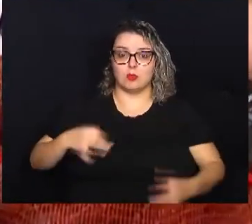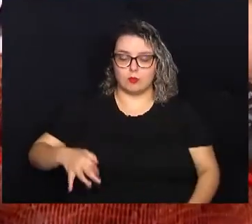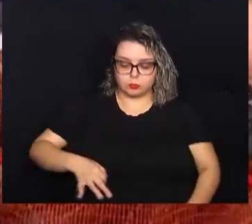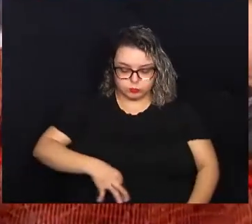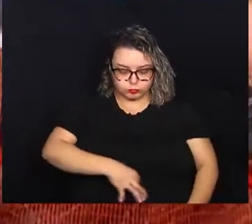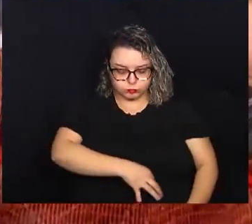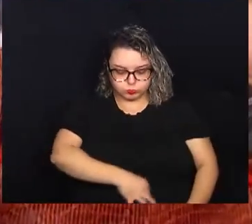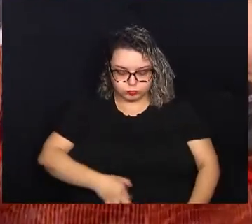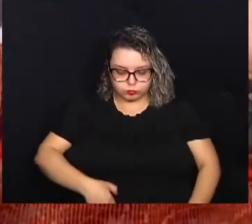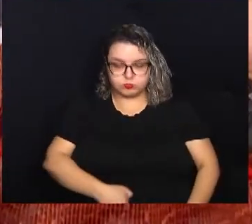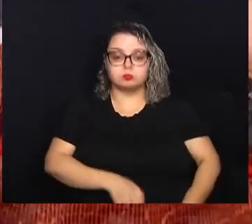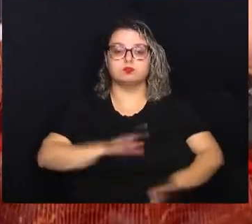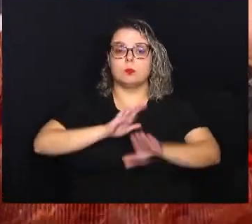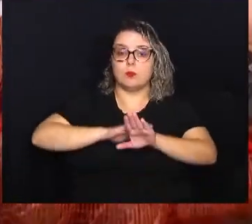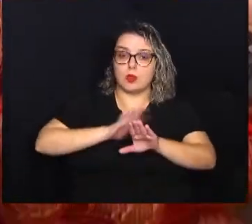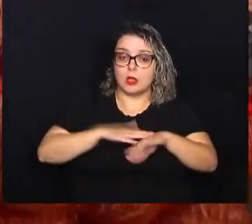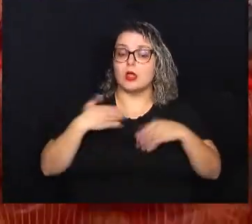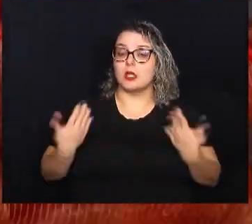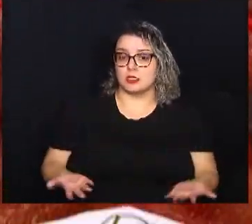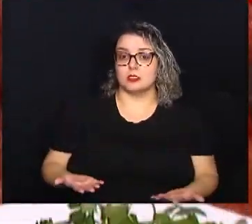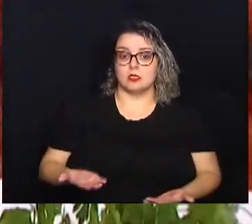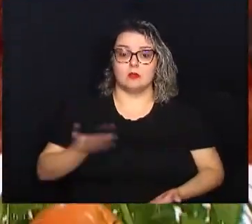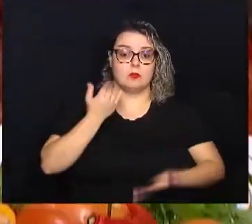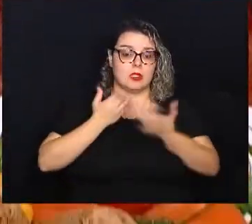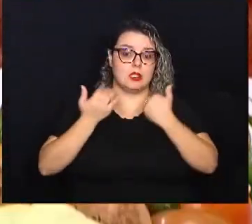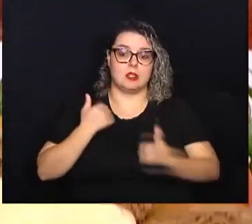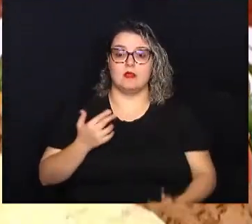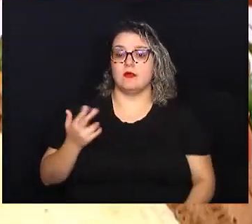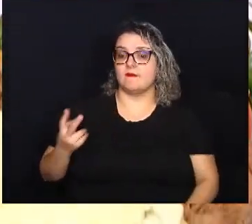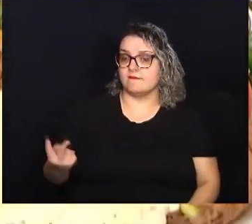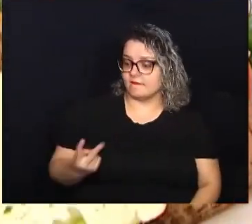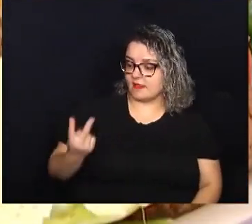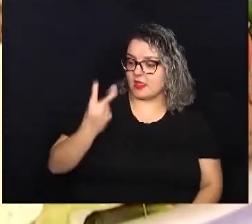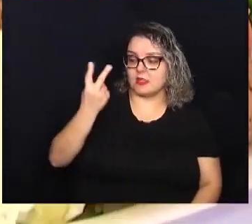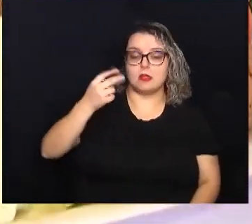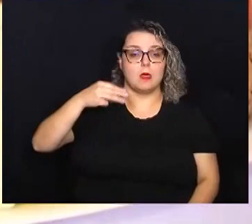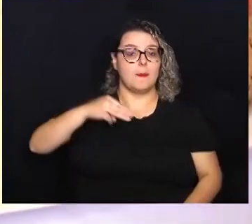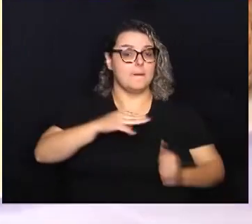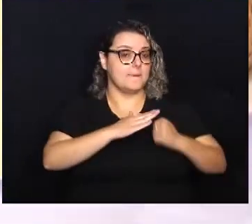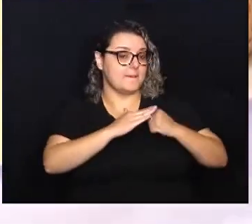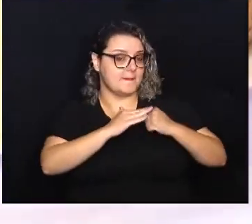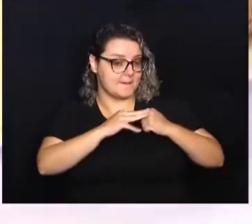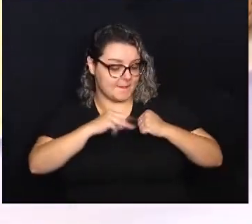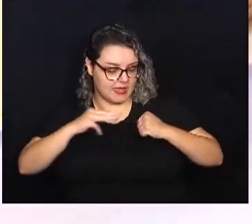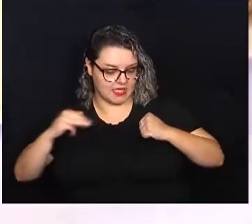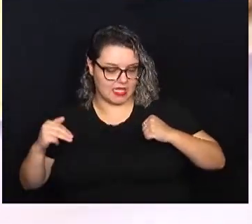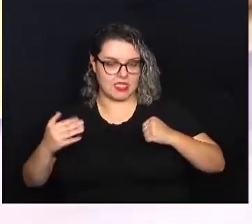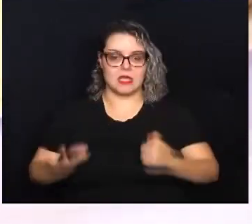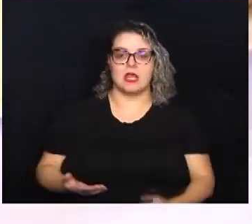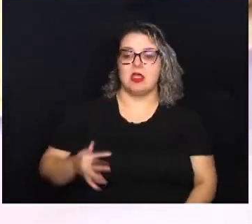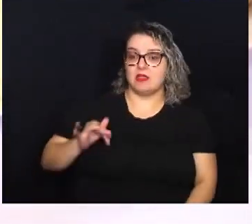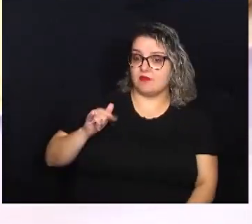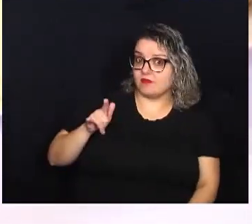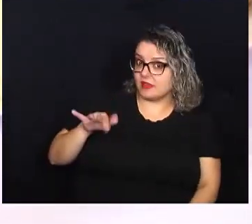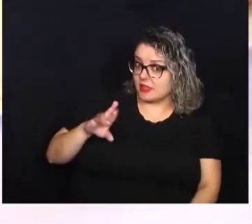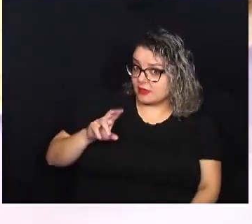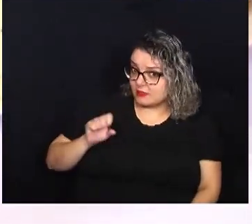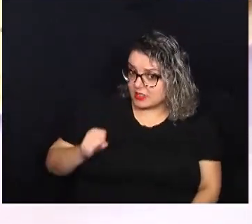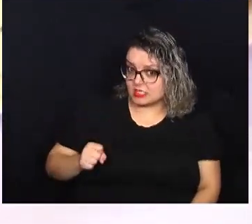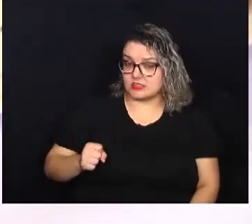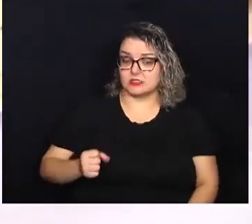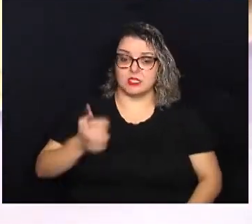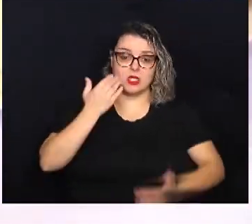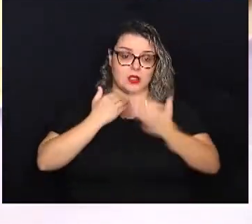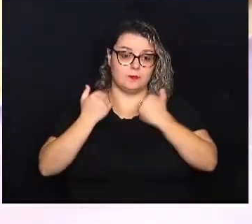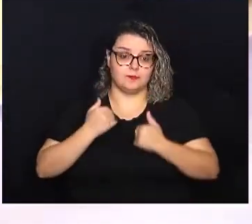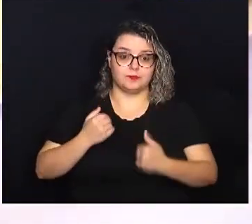então esses alimentos contém vitaminas minerais contém as fibras então por exemplo os alimentos